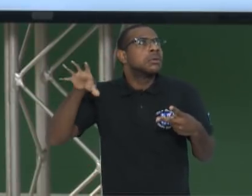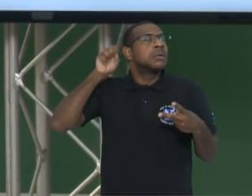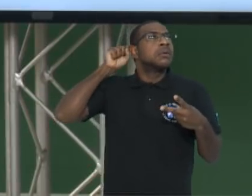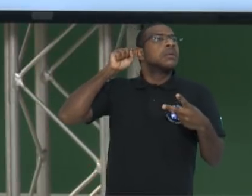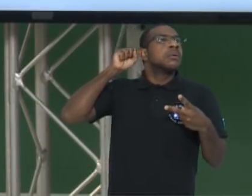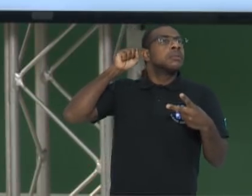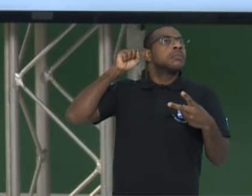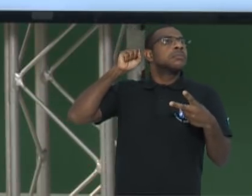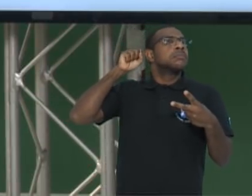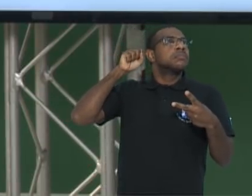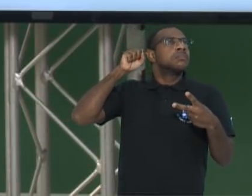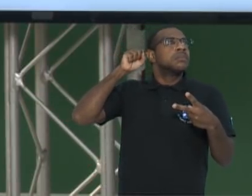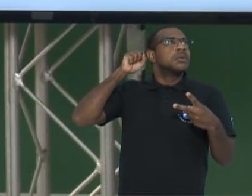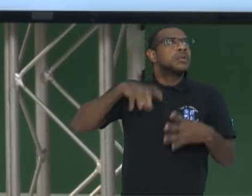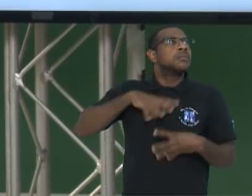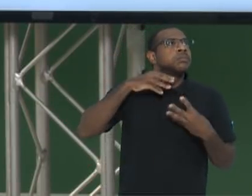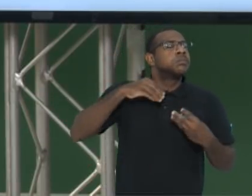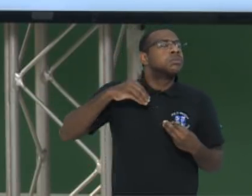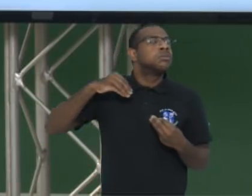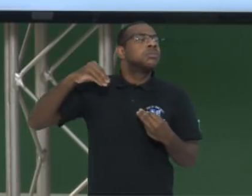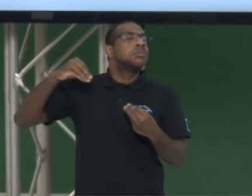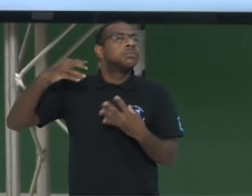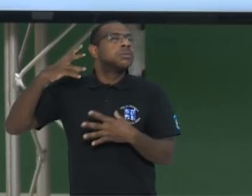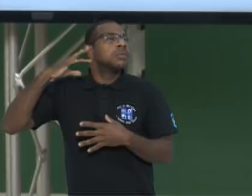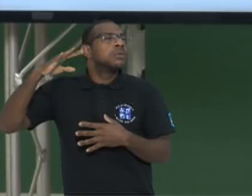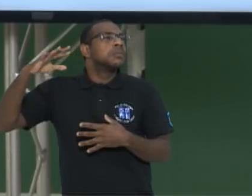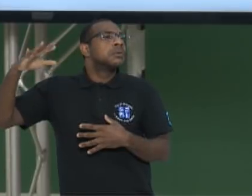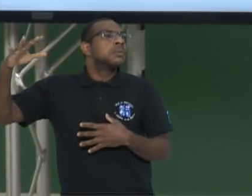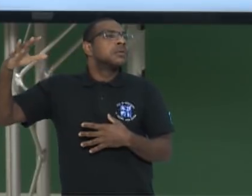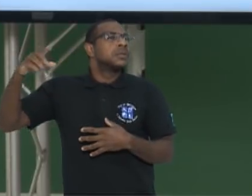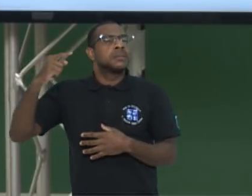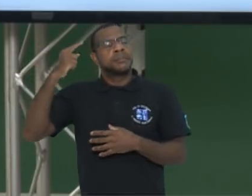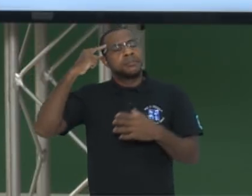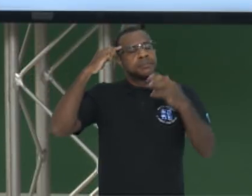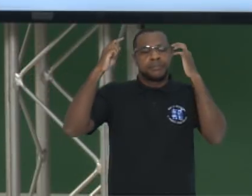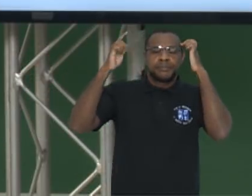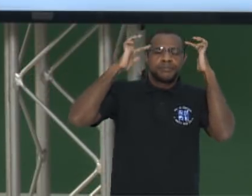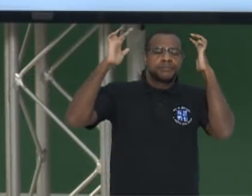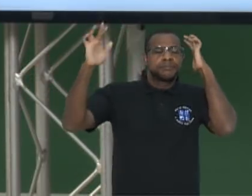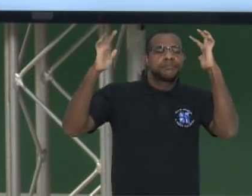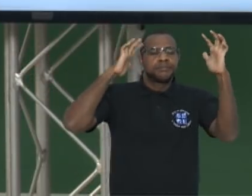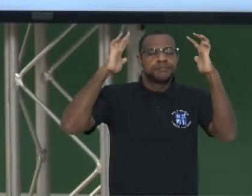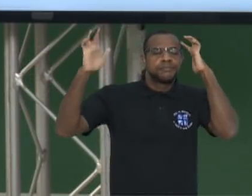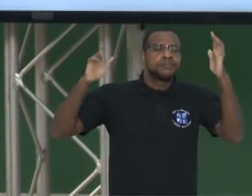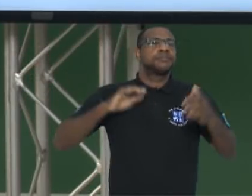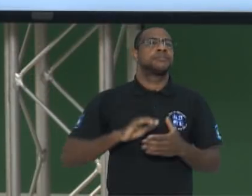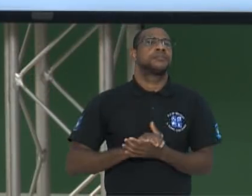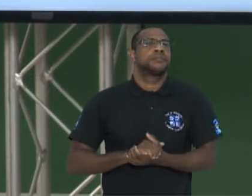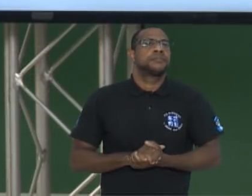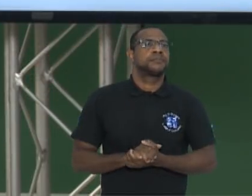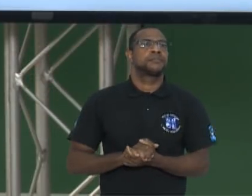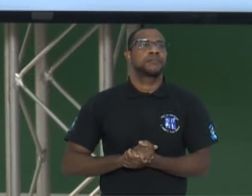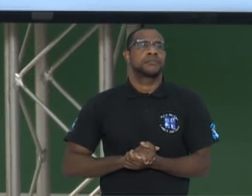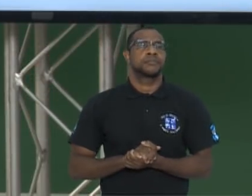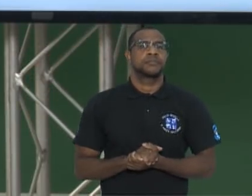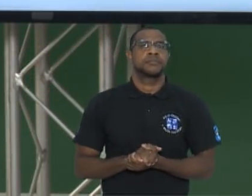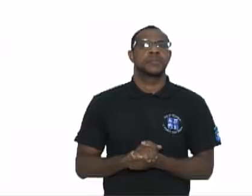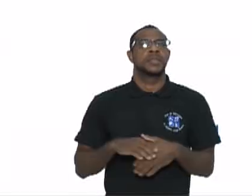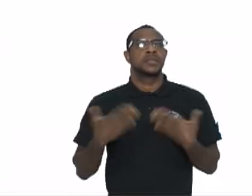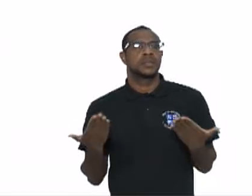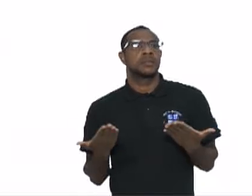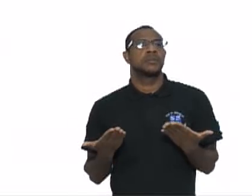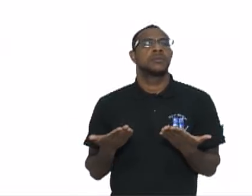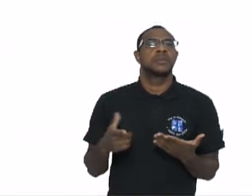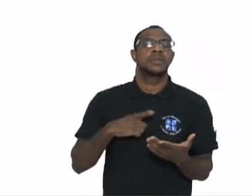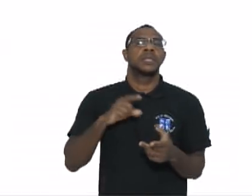a outros espaços, outros tempos de memória, né, por meio dessa introspecção psicológica. Também a gente